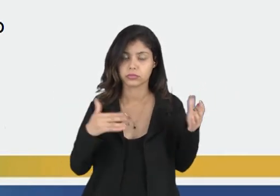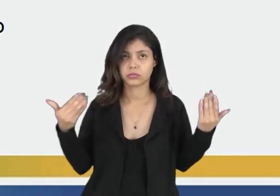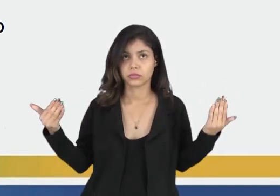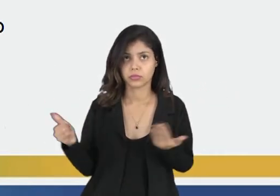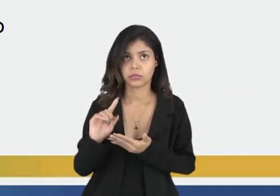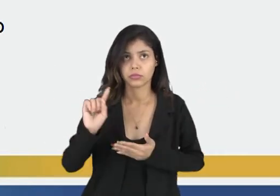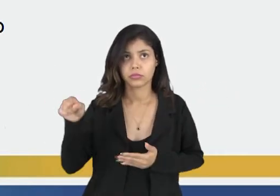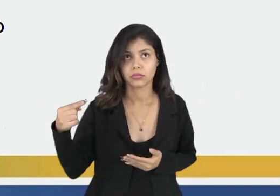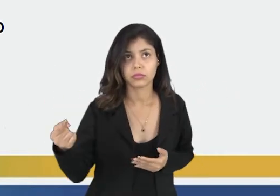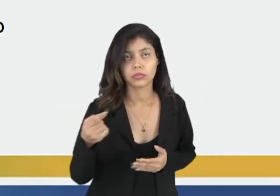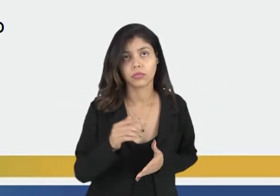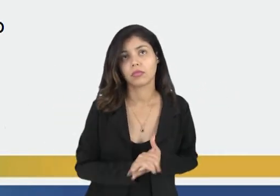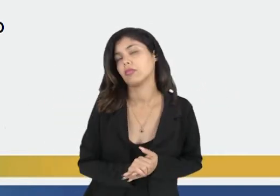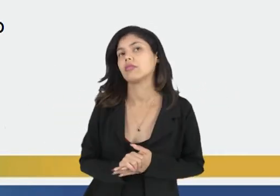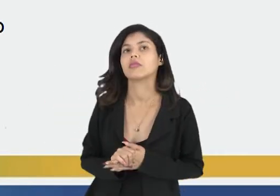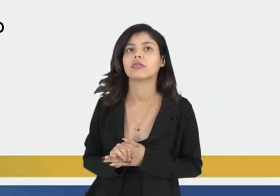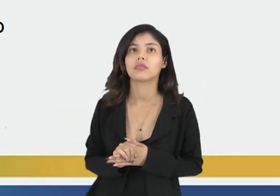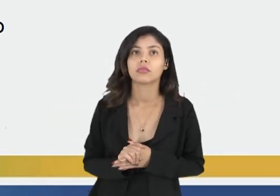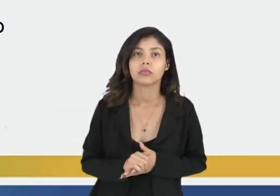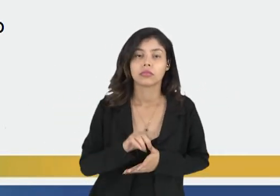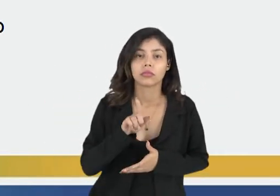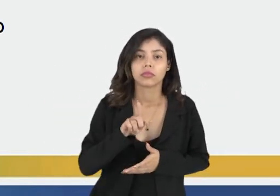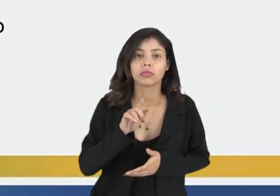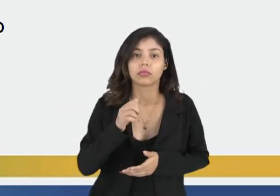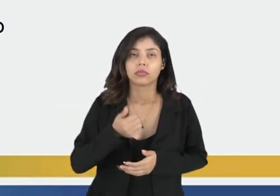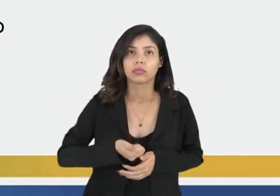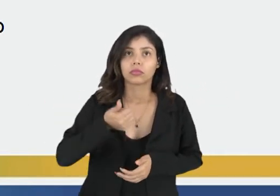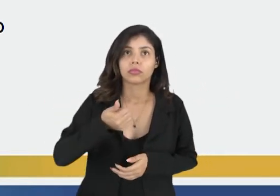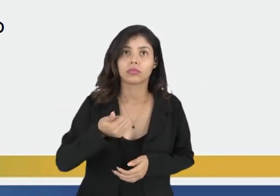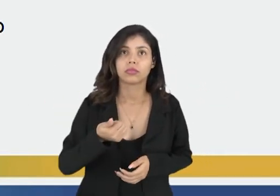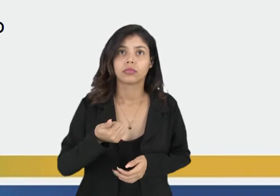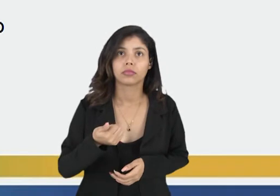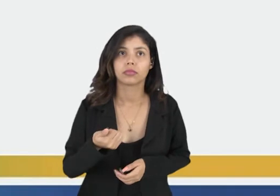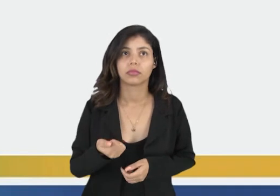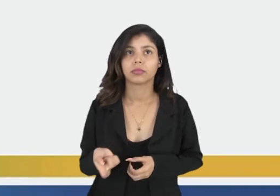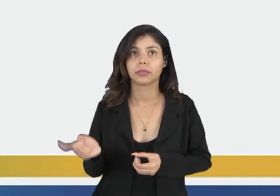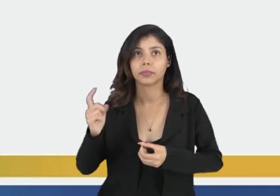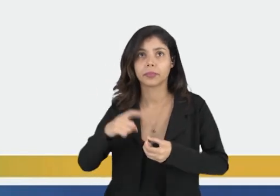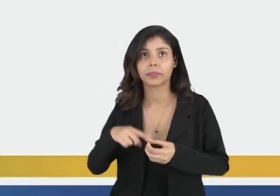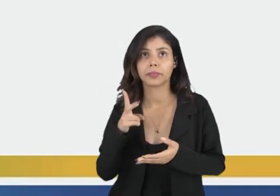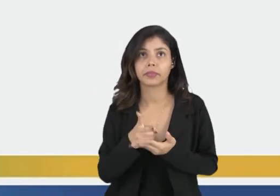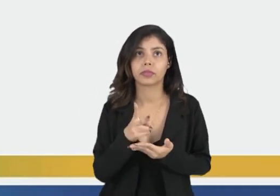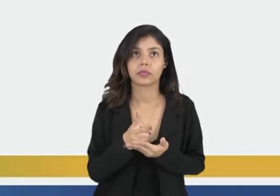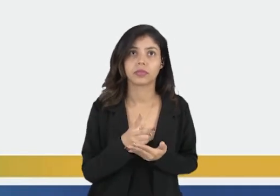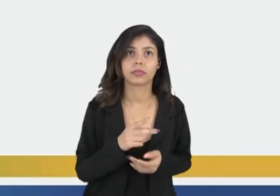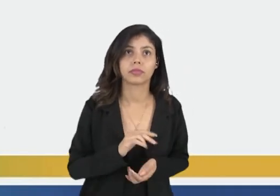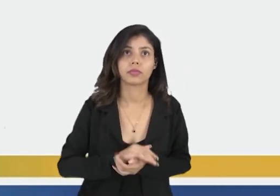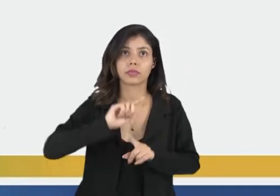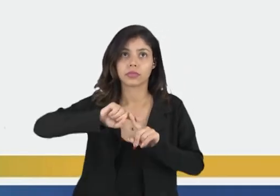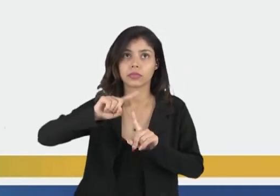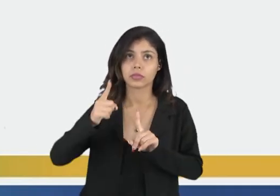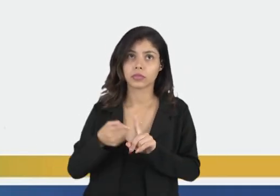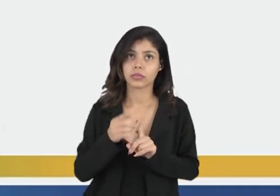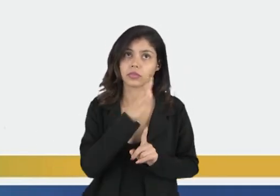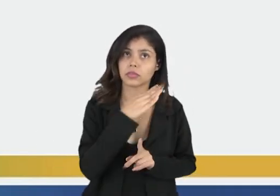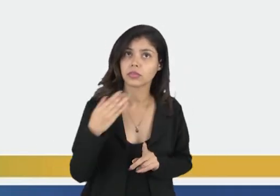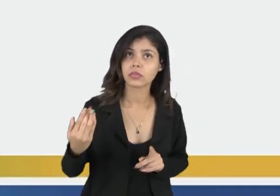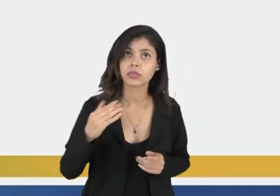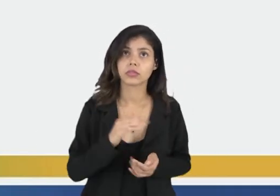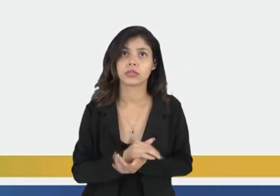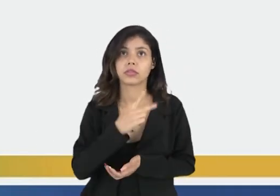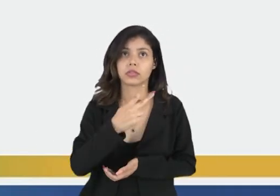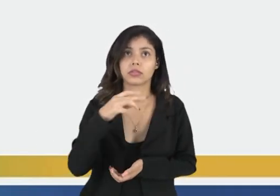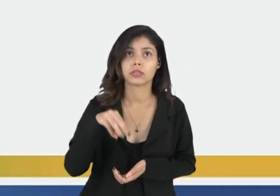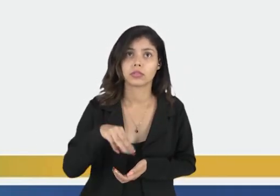ler uma manchete do G1, voltada também para esse mesmo tema. Grávida morta em ação